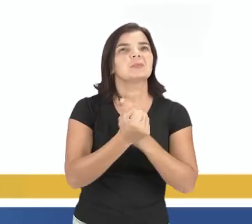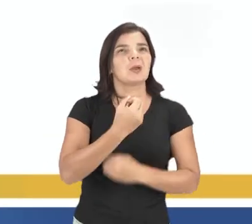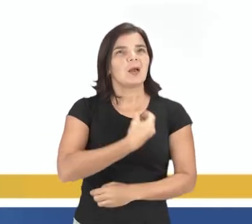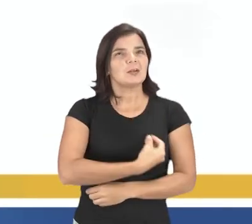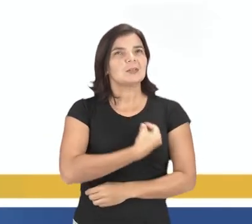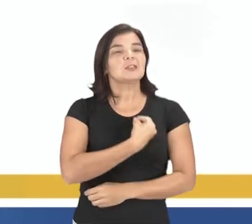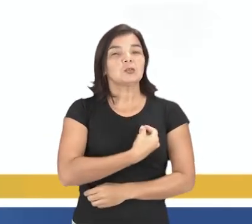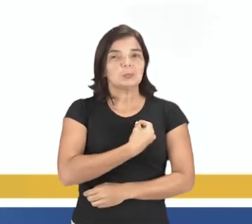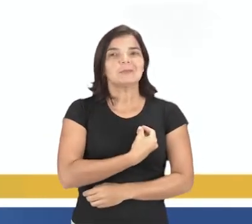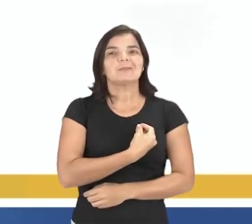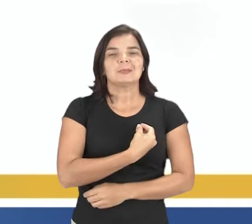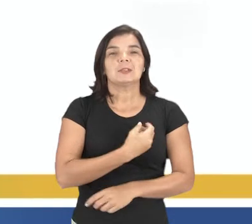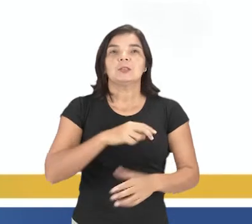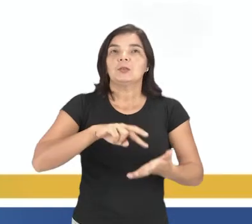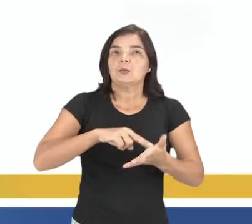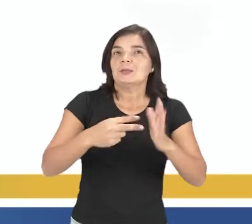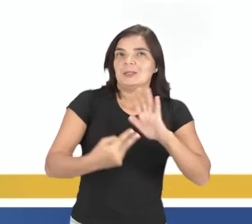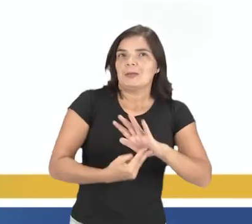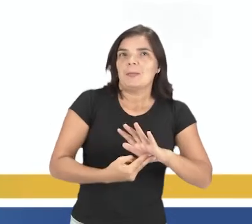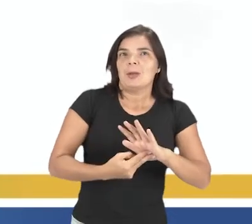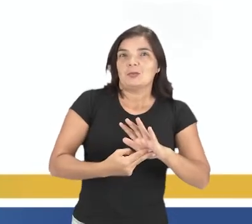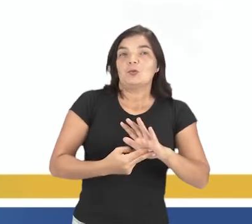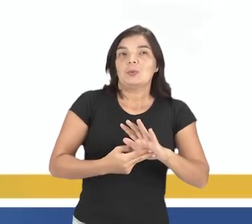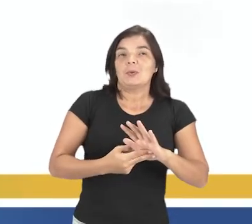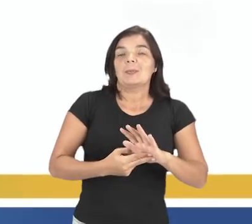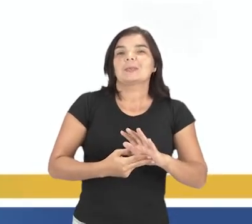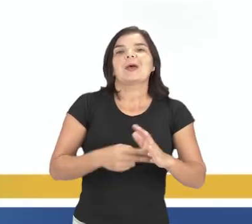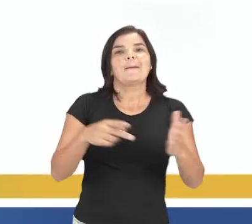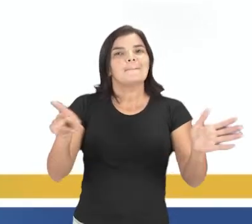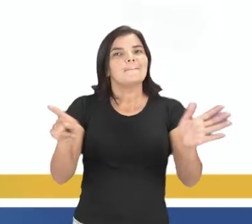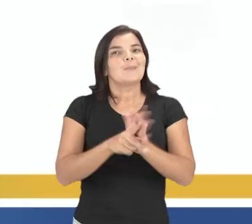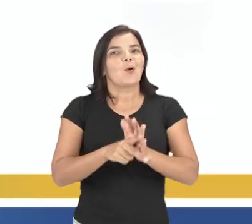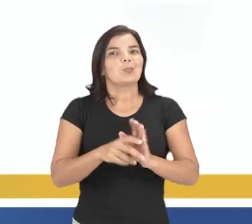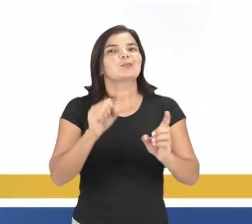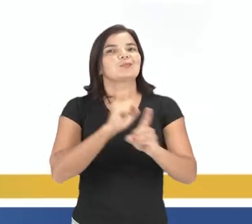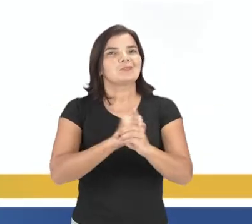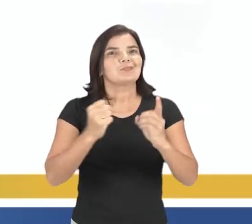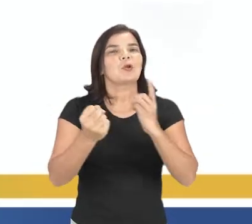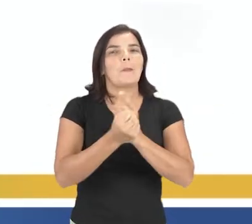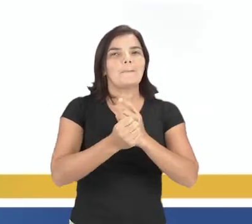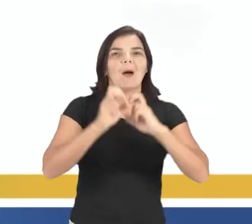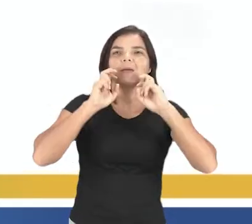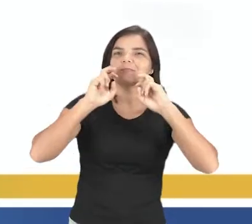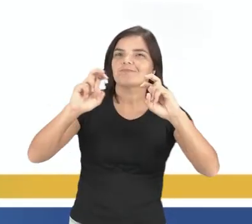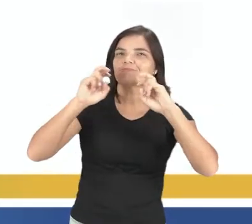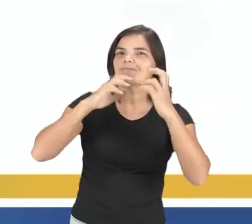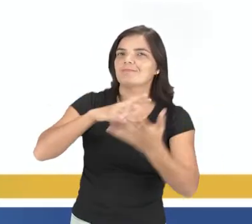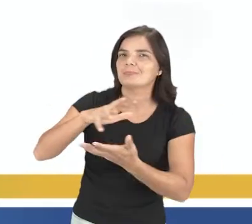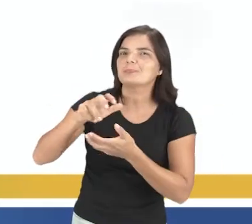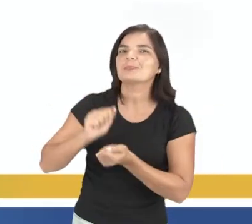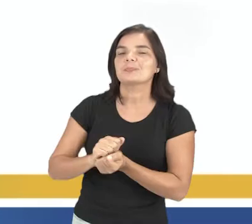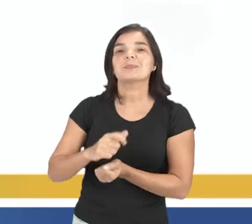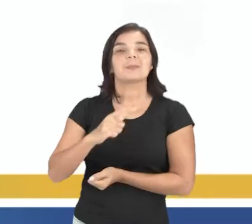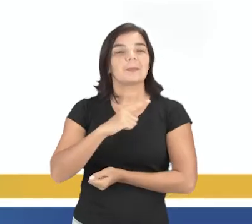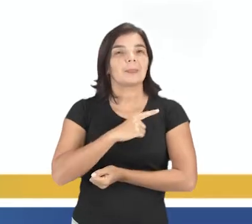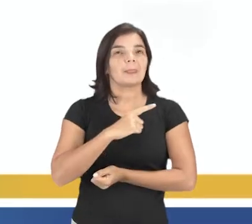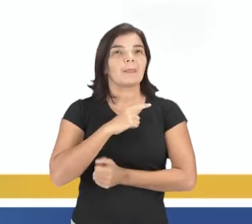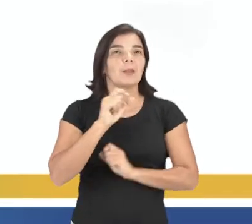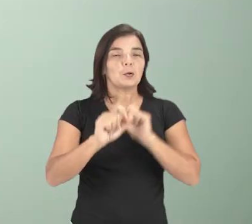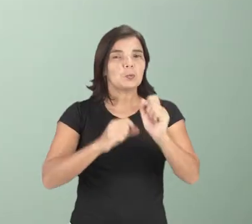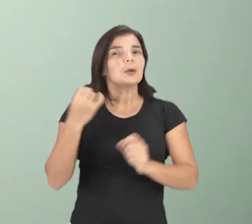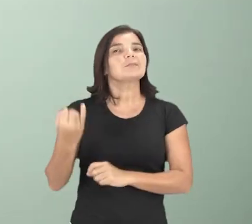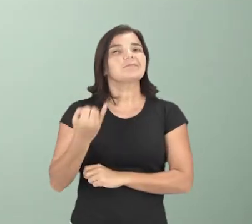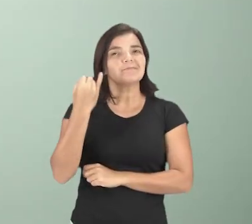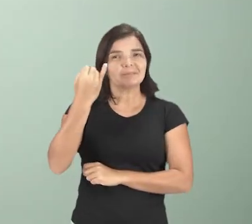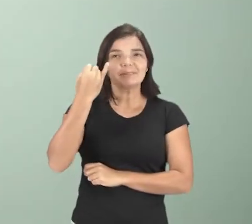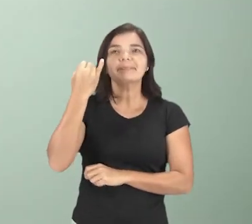vive à margem da sobrevivência. Ou seja, passou a ser um grito da própria sociedade para o mundo. Então vejo que tem uma